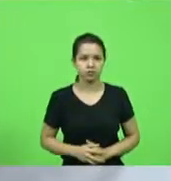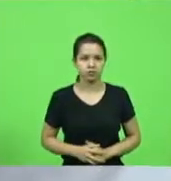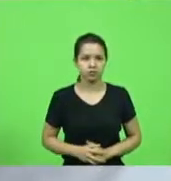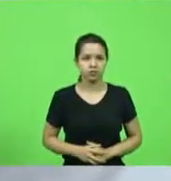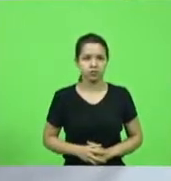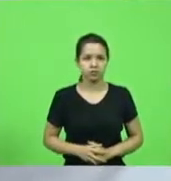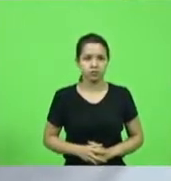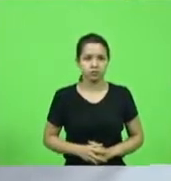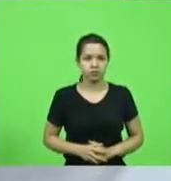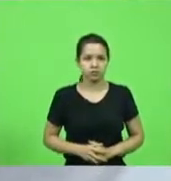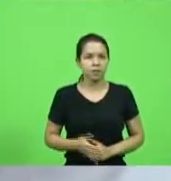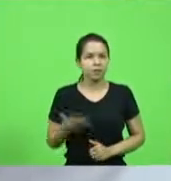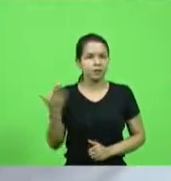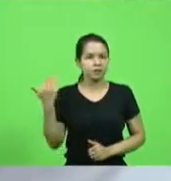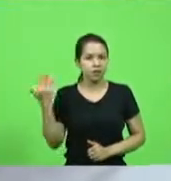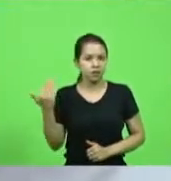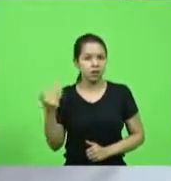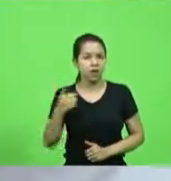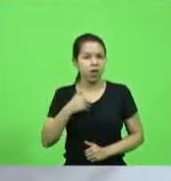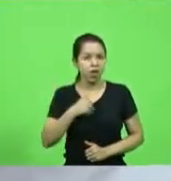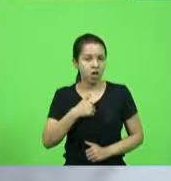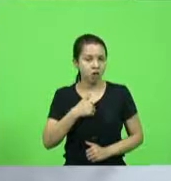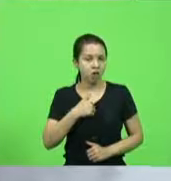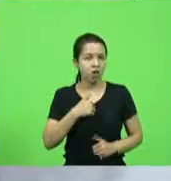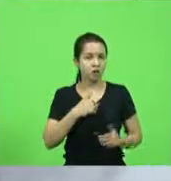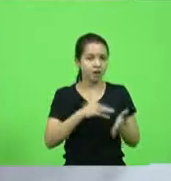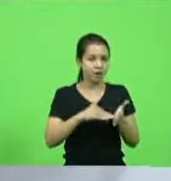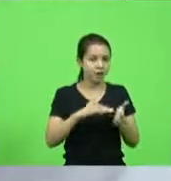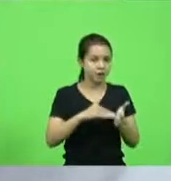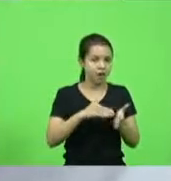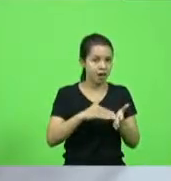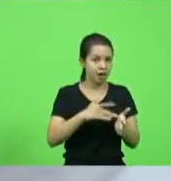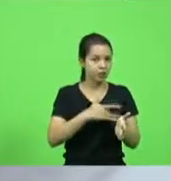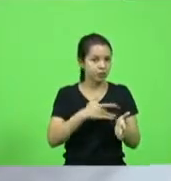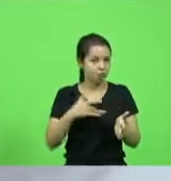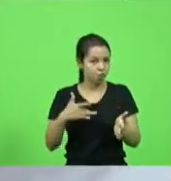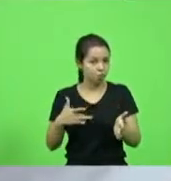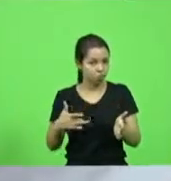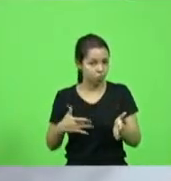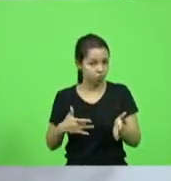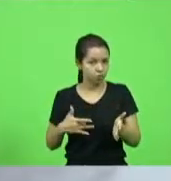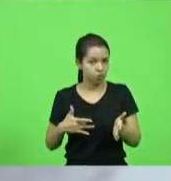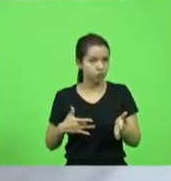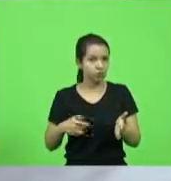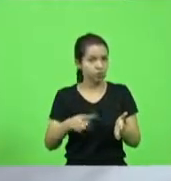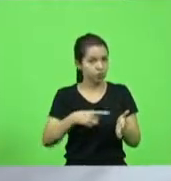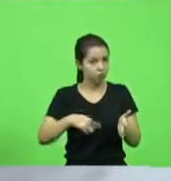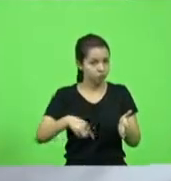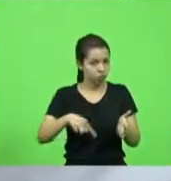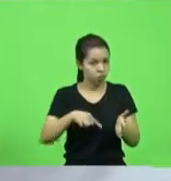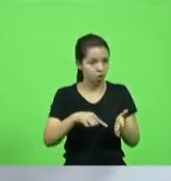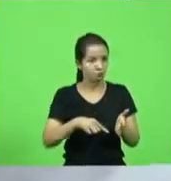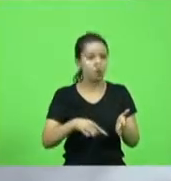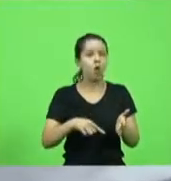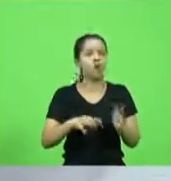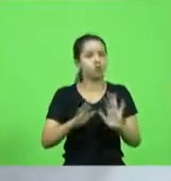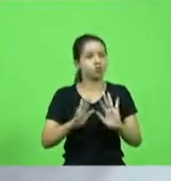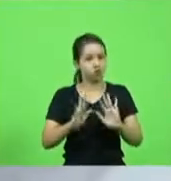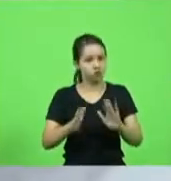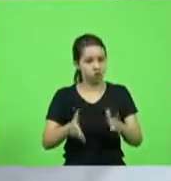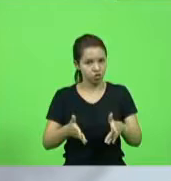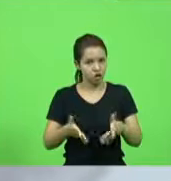de quando eu era secretário de saúde, em que nós oferecemos, através de portarias, portanto, não lei,